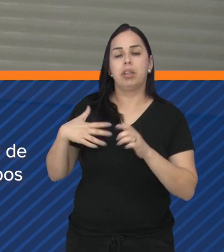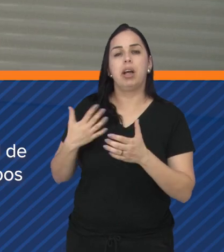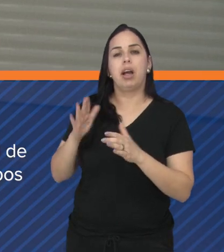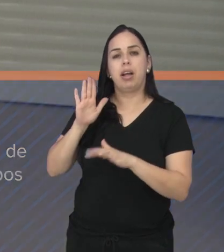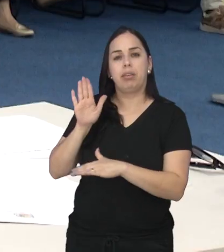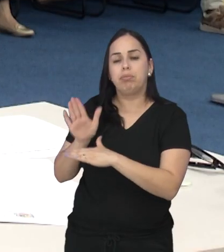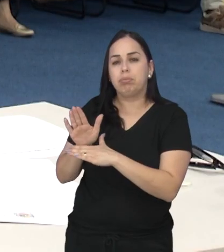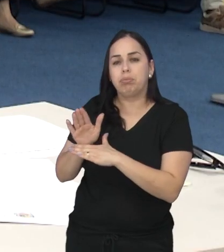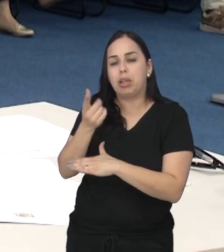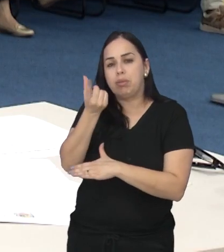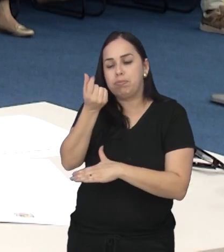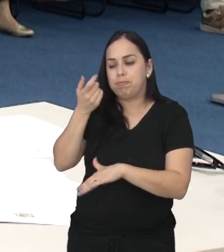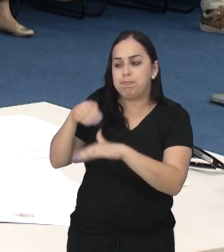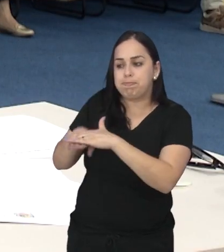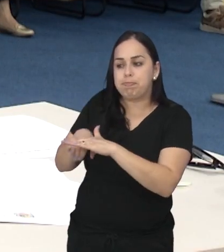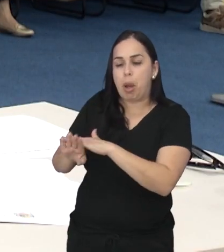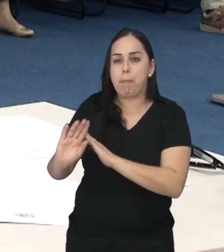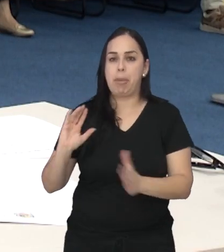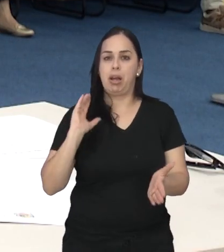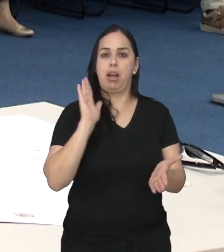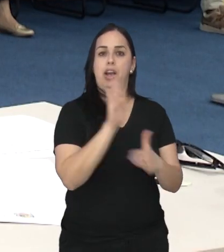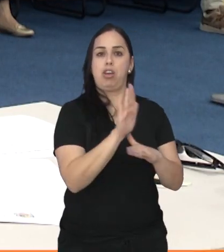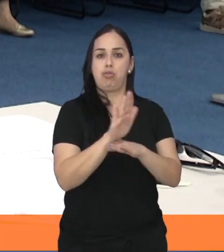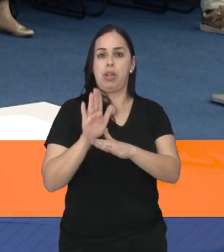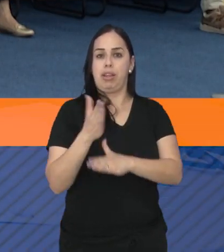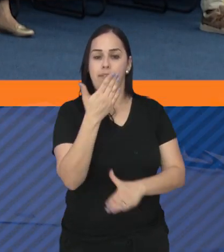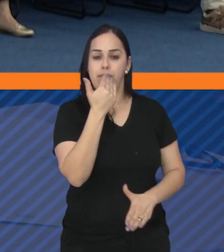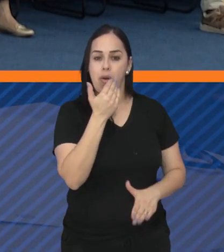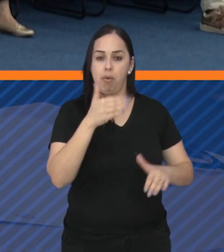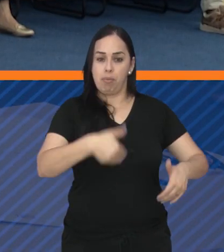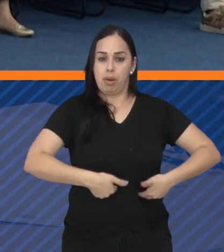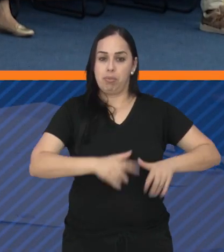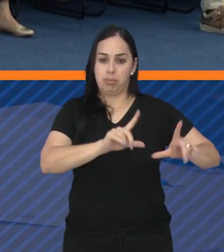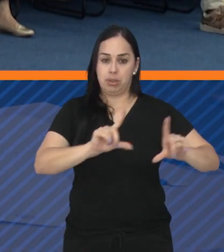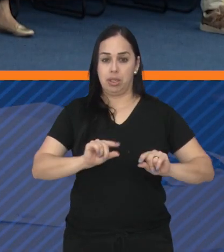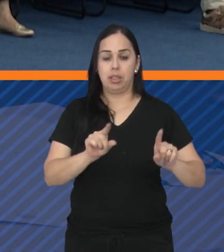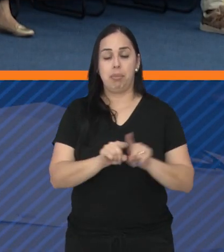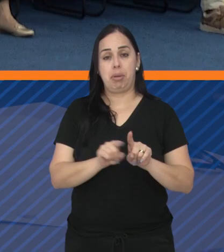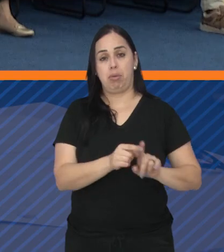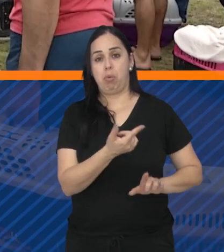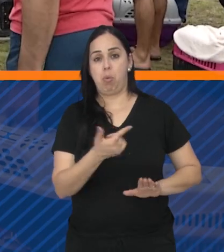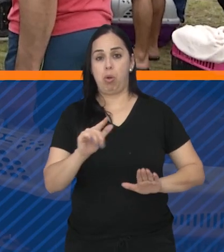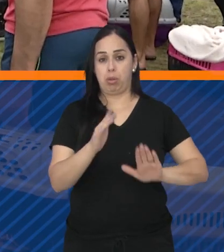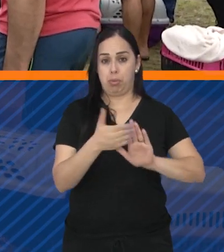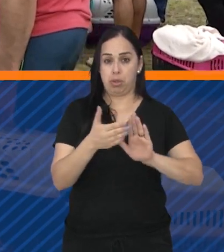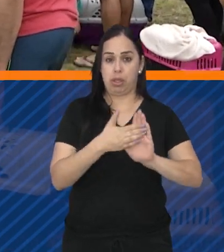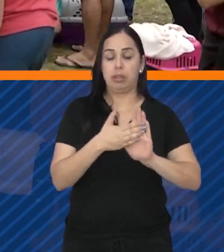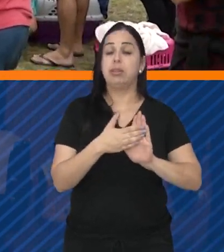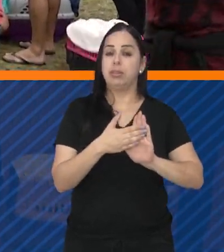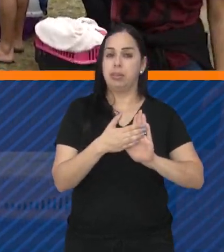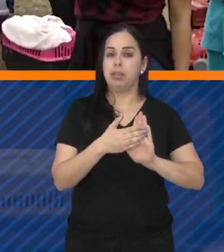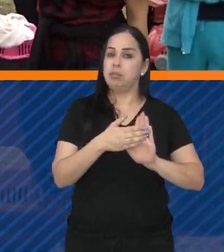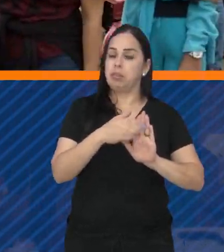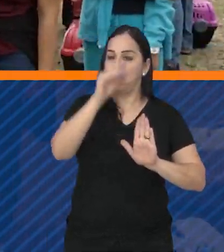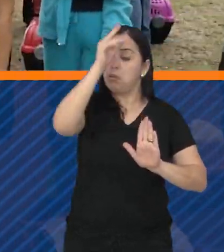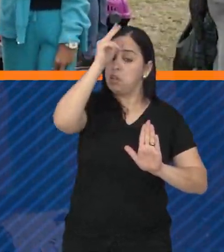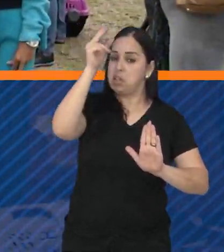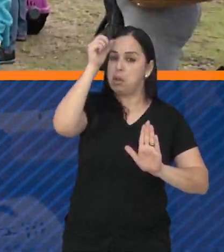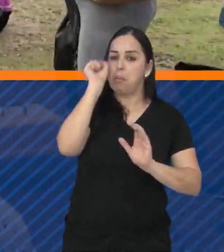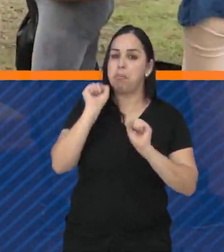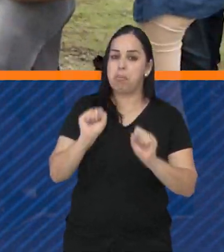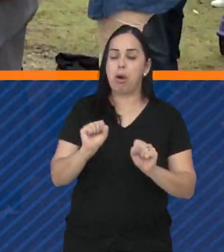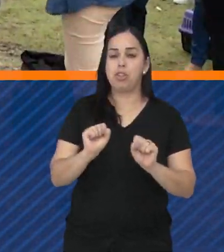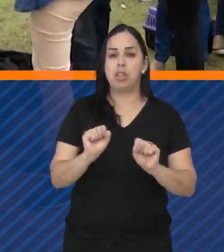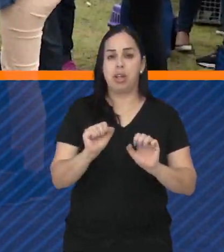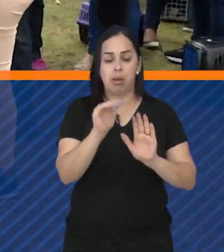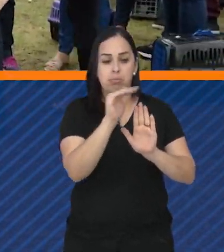à Fome. Já sobre a causa animal, segue na pauta o projeto do vereador Júnior da Farmácia, que autoriza o Poder Executivo a criar